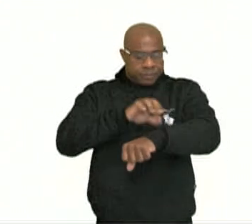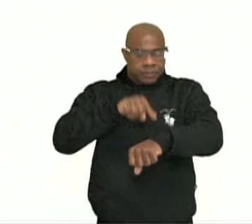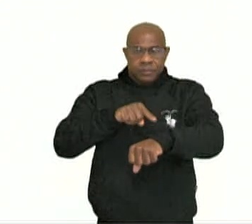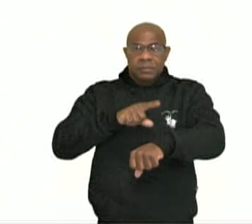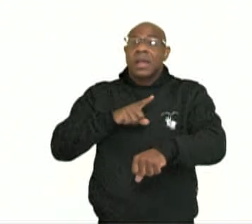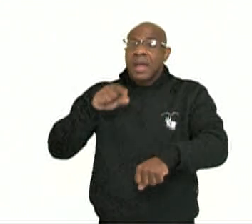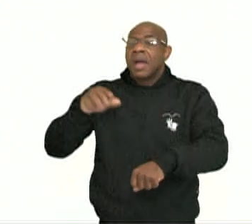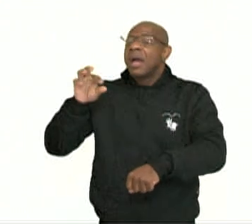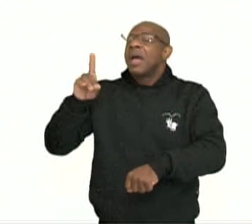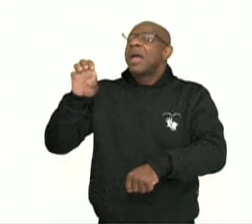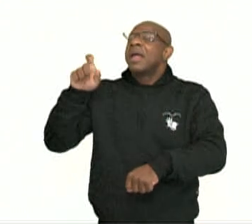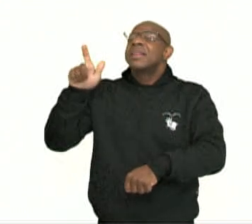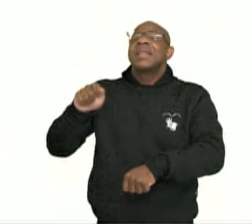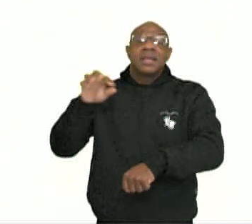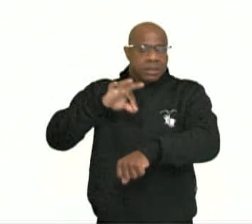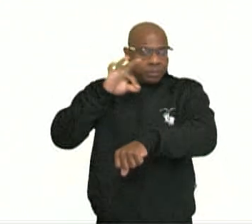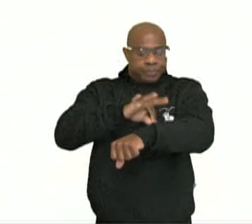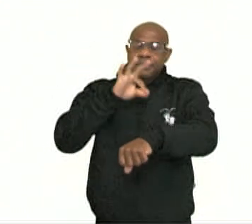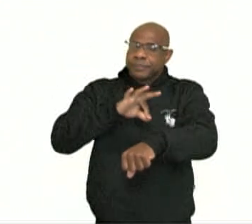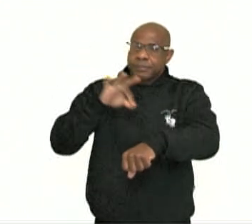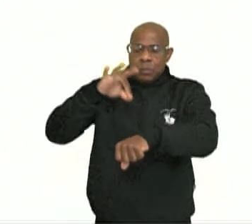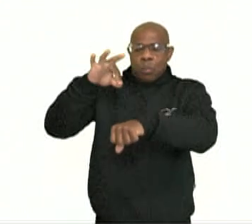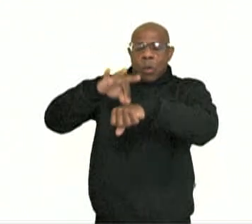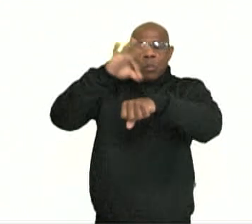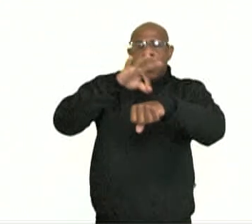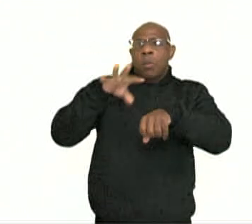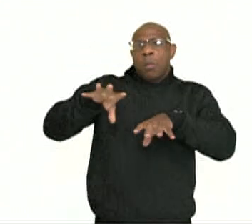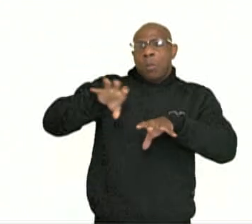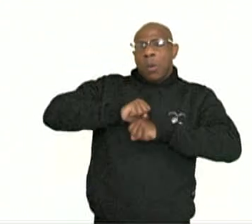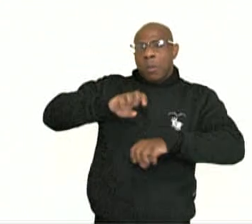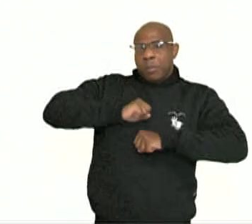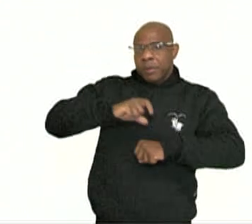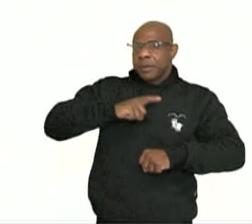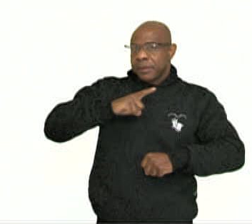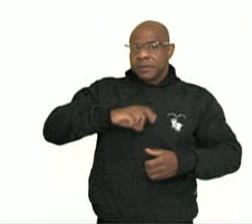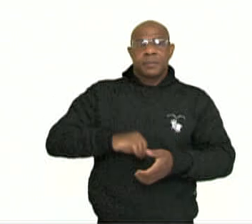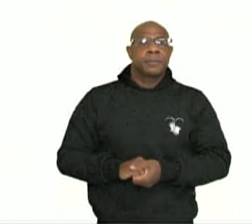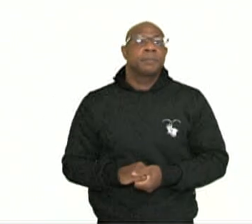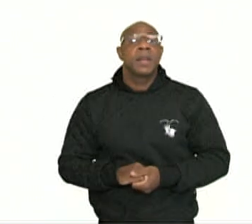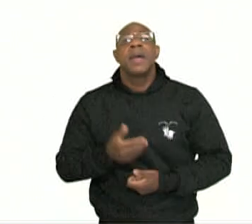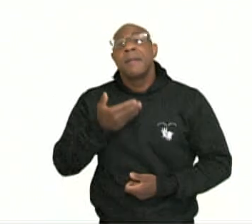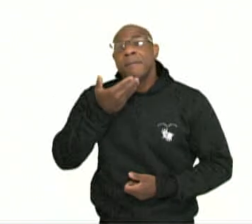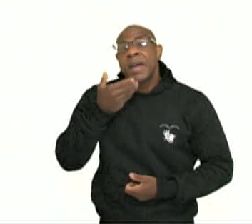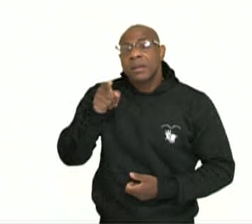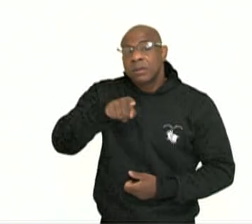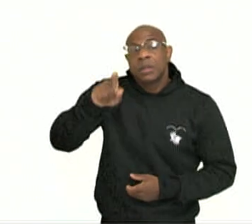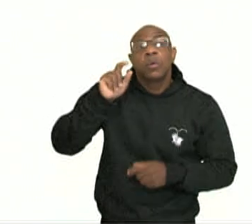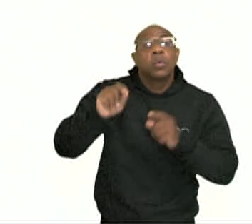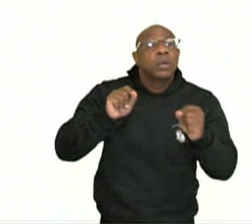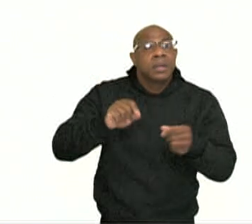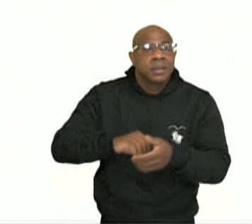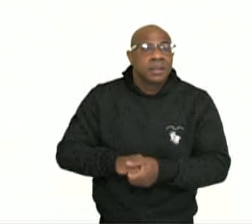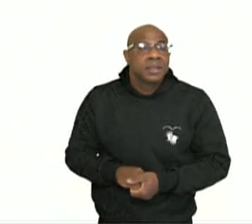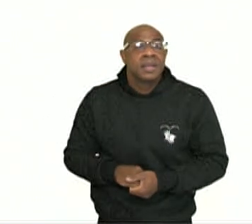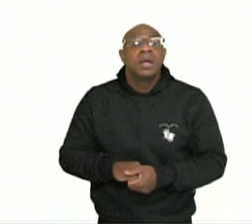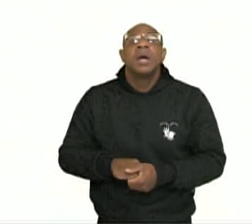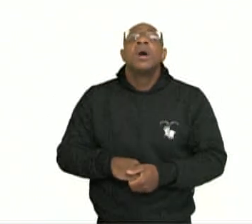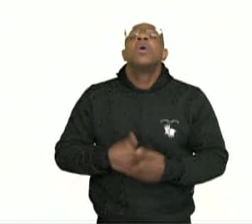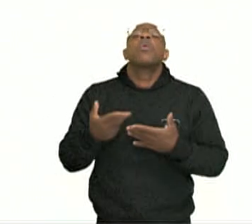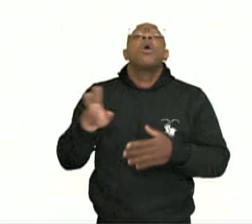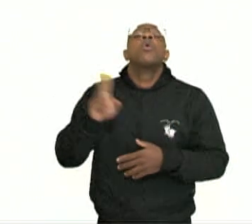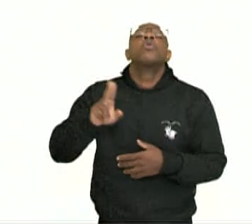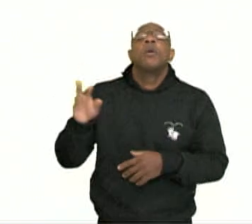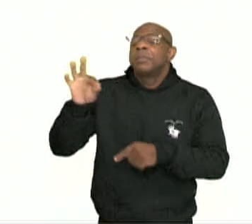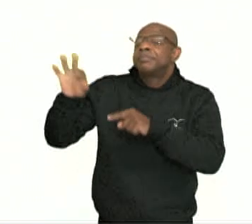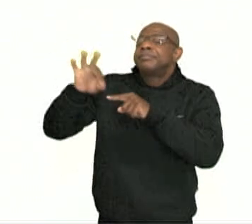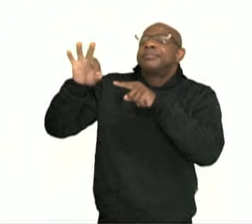dengue a transmissão por meio da picada de um mosquito. Aí eu peço para você o seguinte: comente o nome do agente